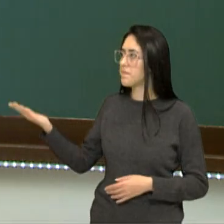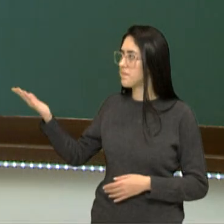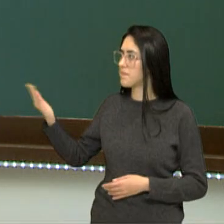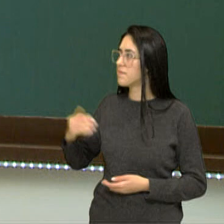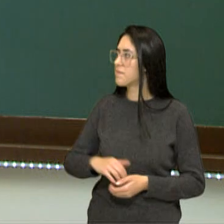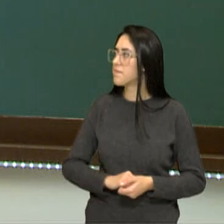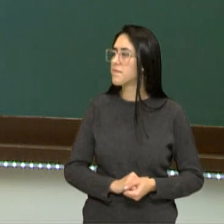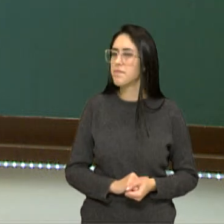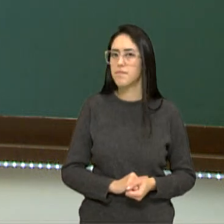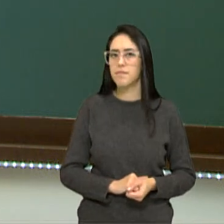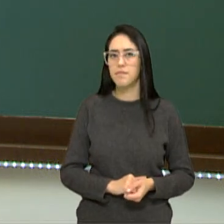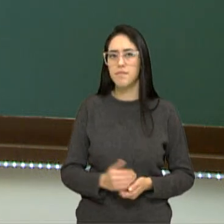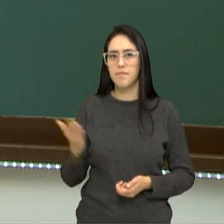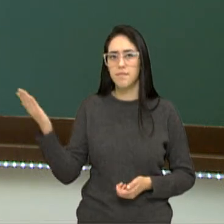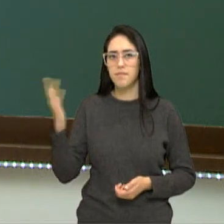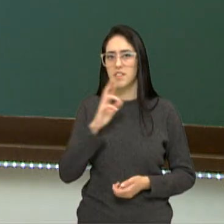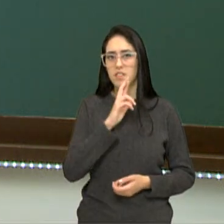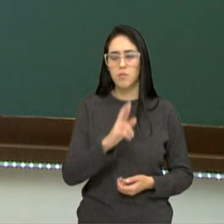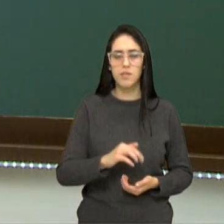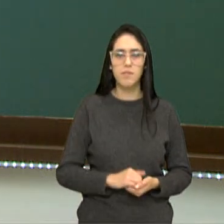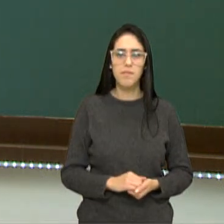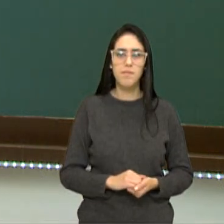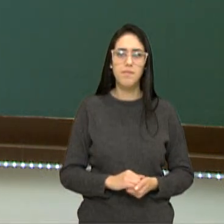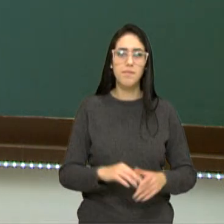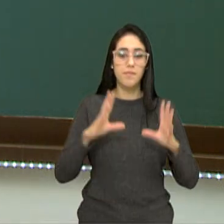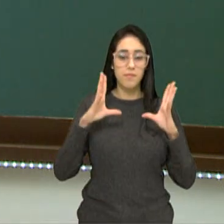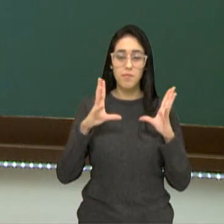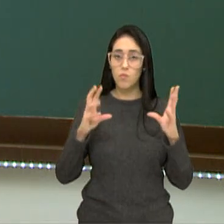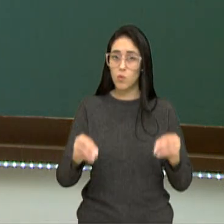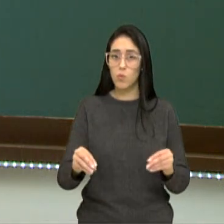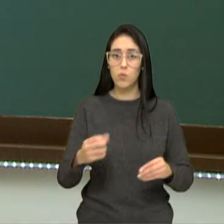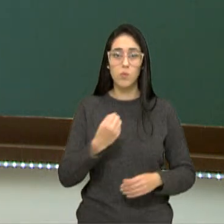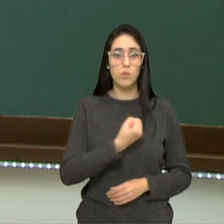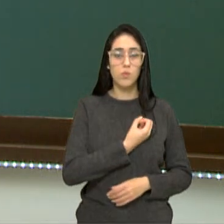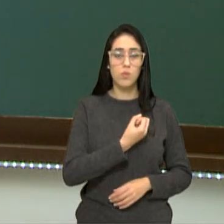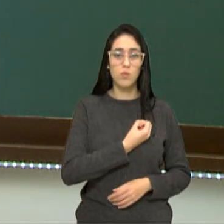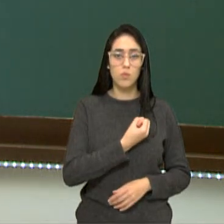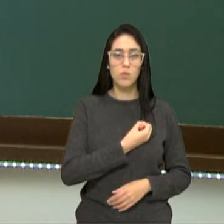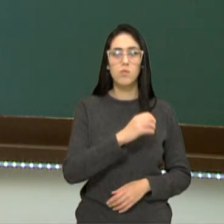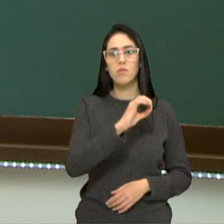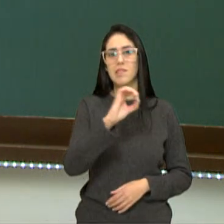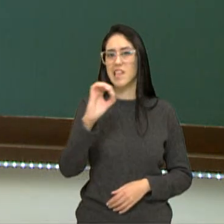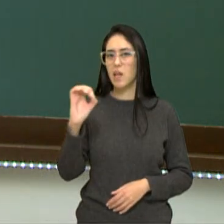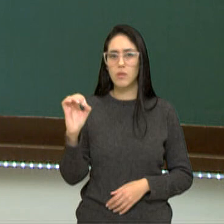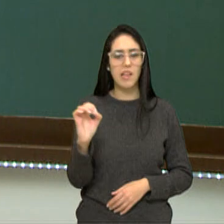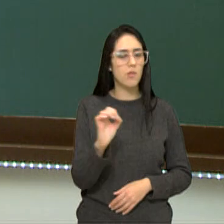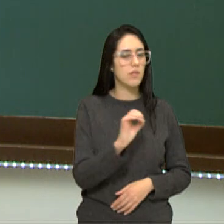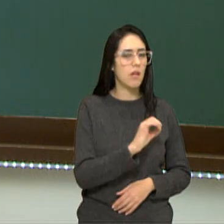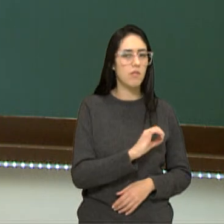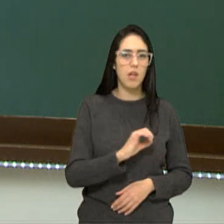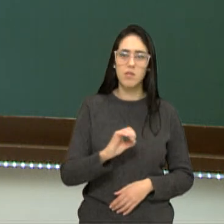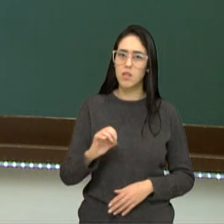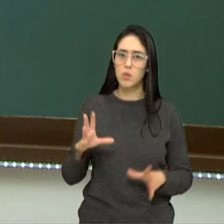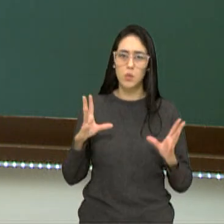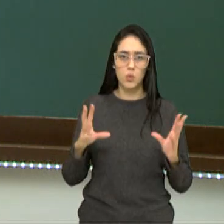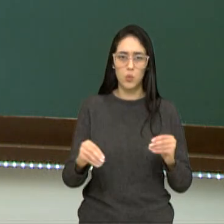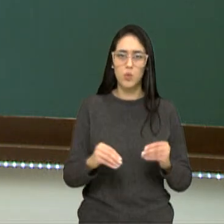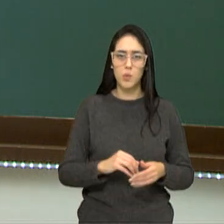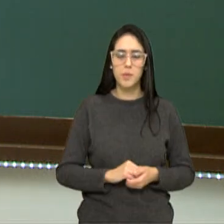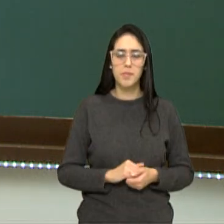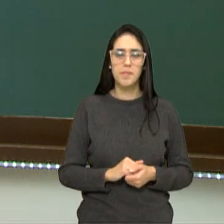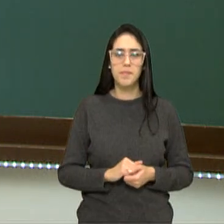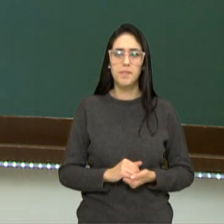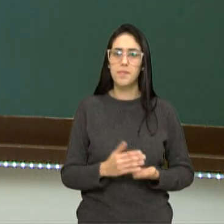minha matriz. Todos os valores, 0. Todos os elementos da matriz,